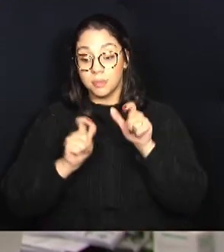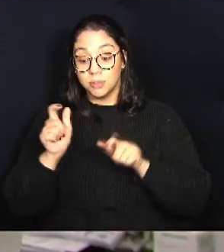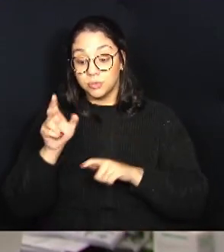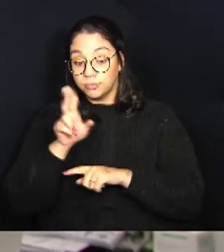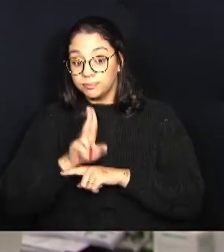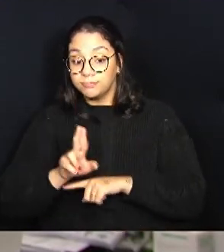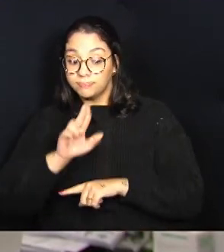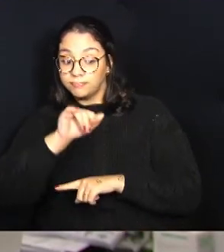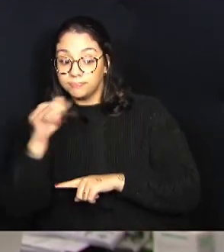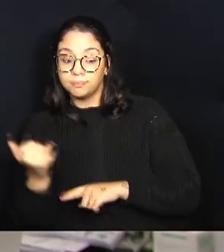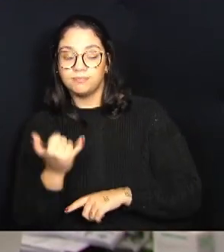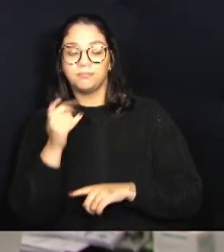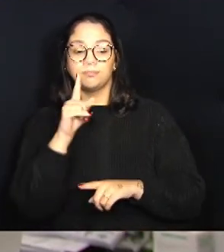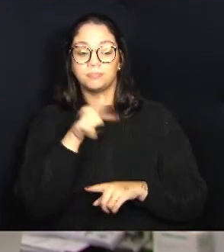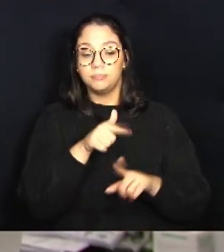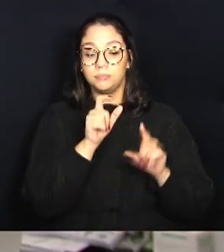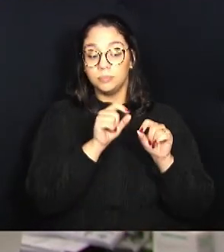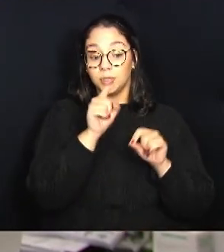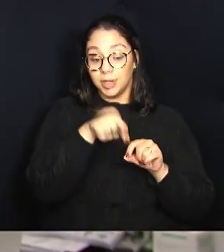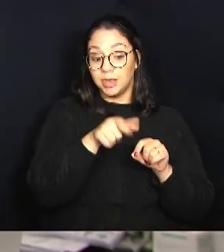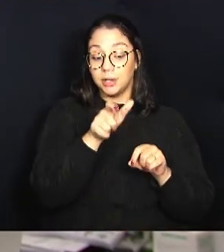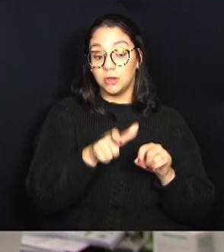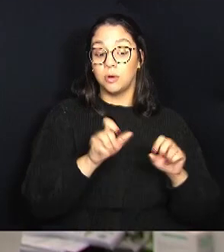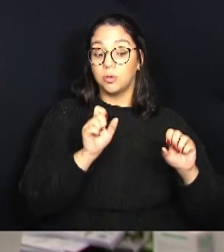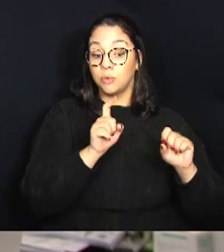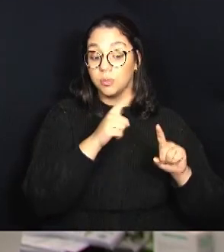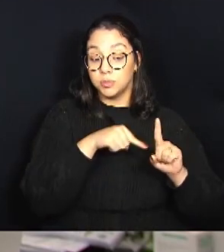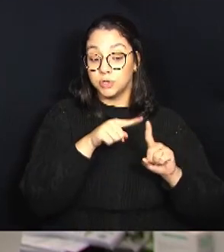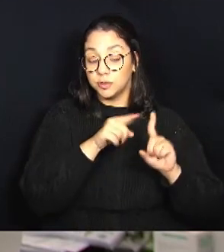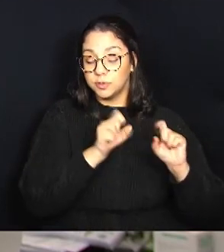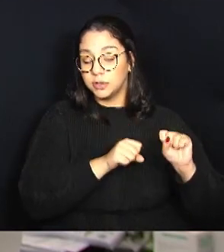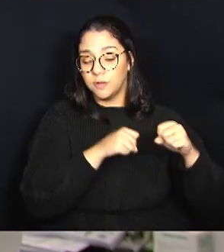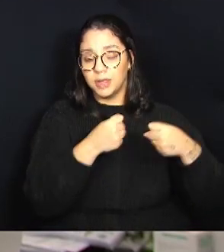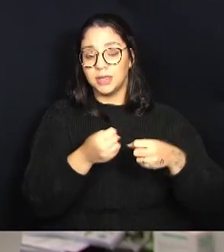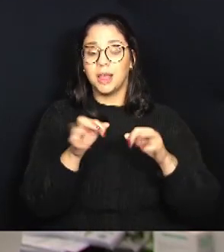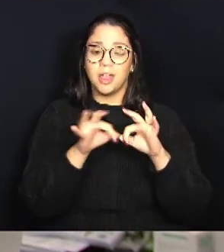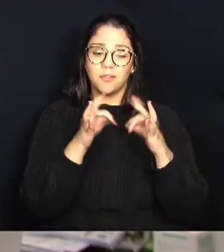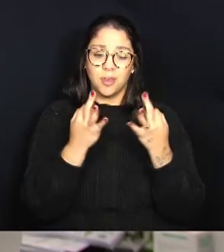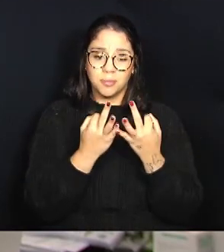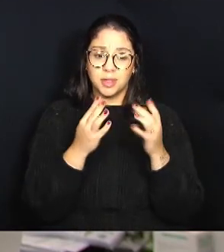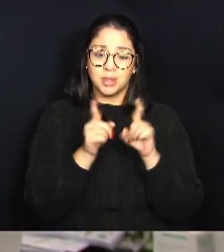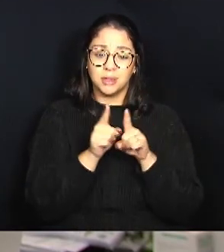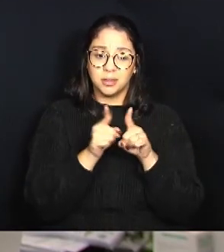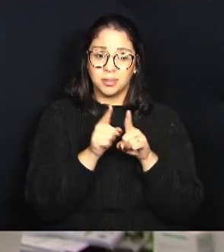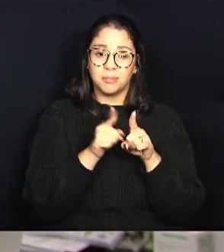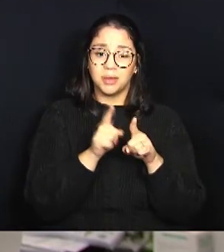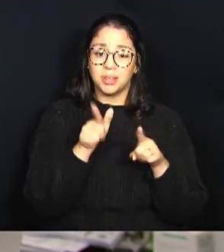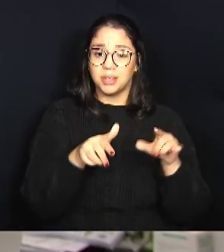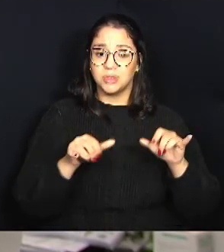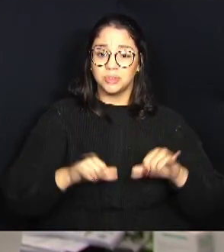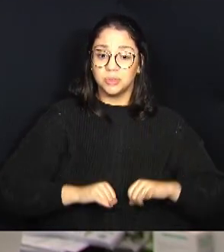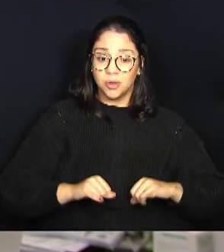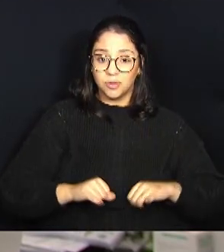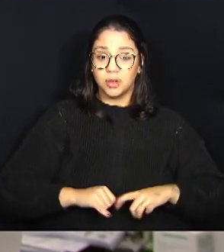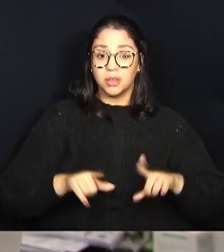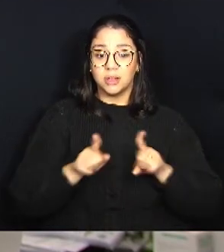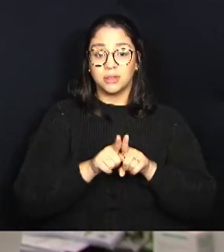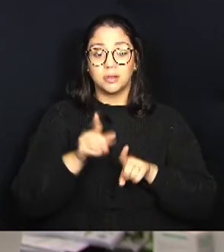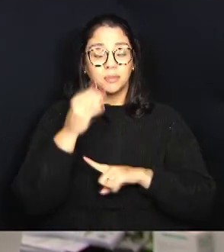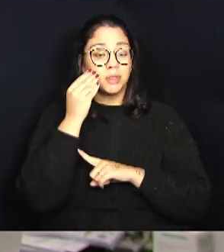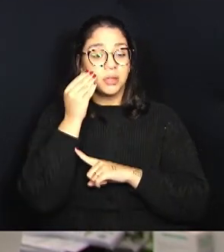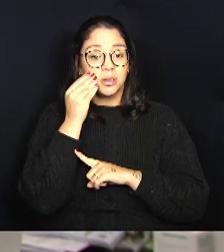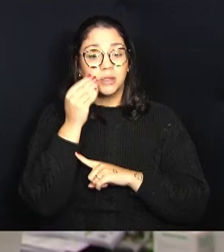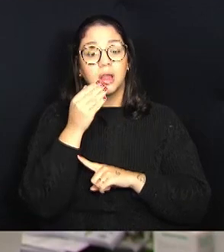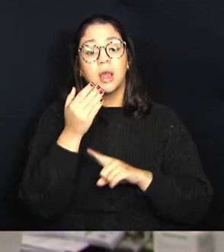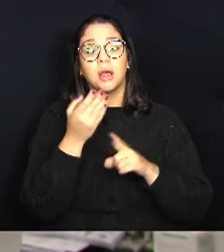que está lá para defender as famílias, aqueles que sofrem, os codependentes, como também buscar o